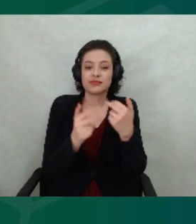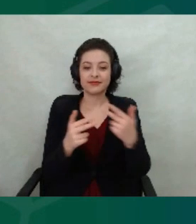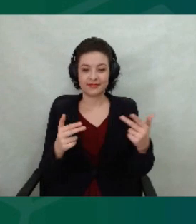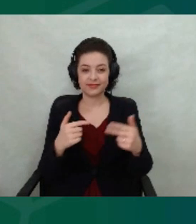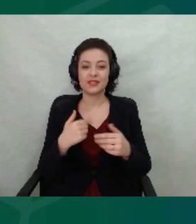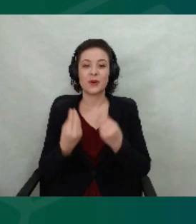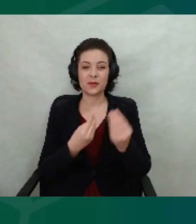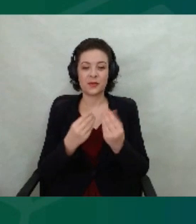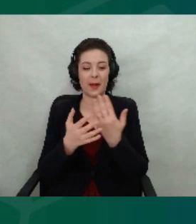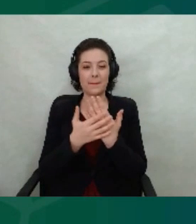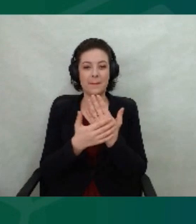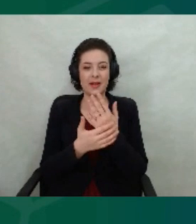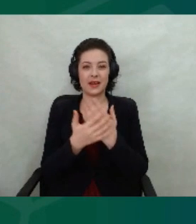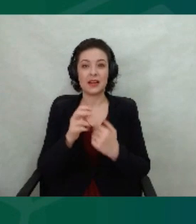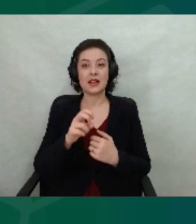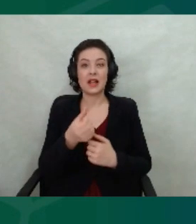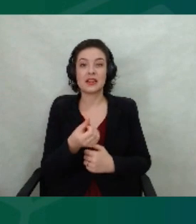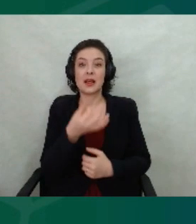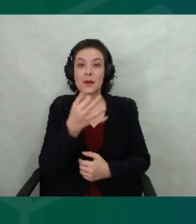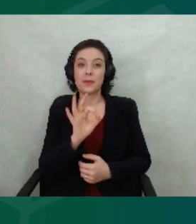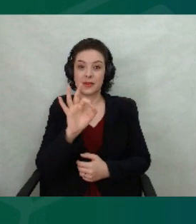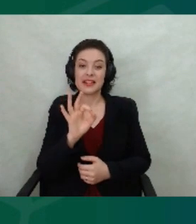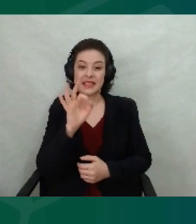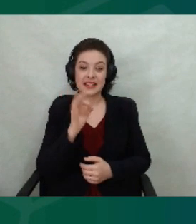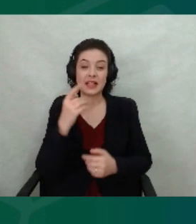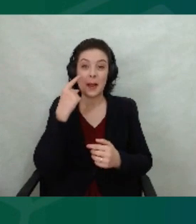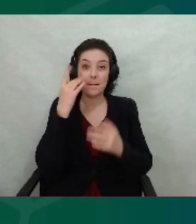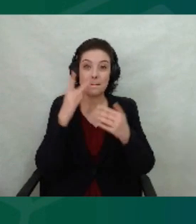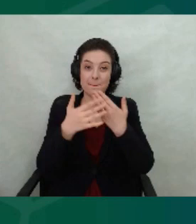então 56% tocava diretamente no rosto, com a pele,